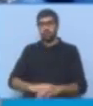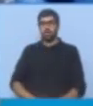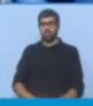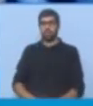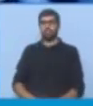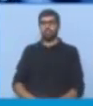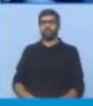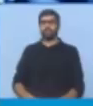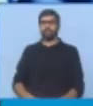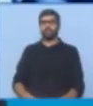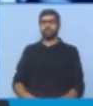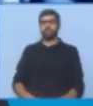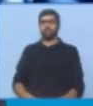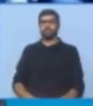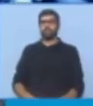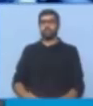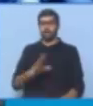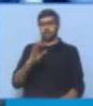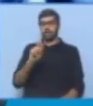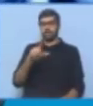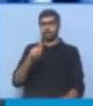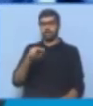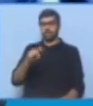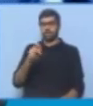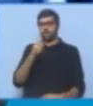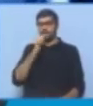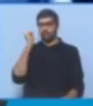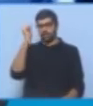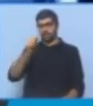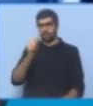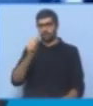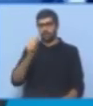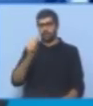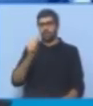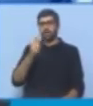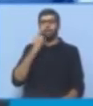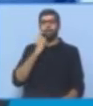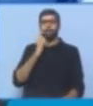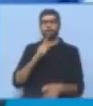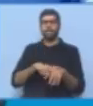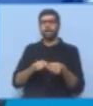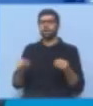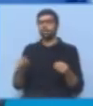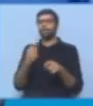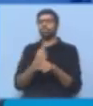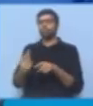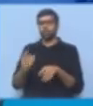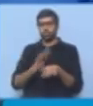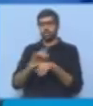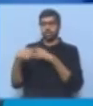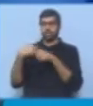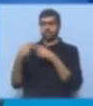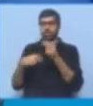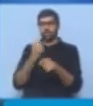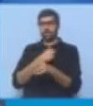porque é que a Helena foi batizada na Vigília Pascal? Porque essa é a tradição da Igreja, desde há